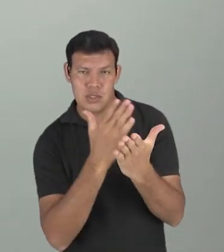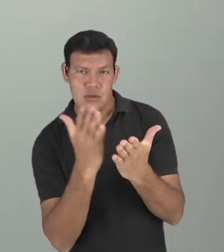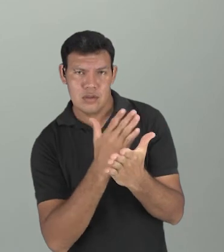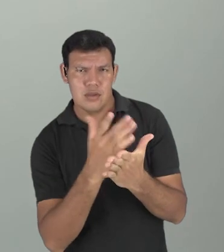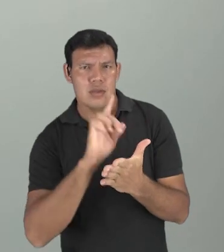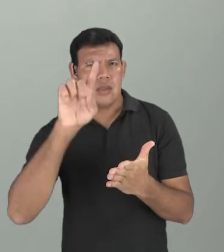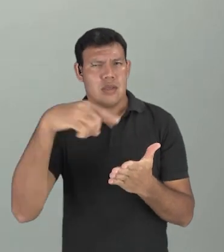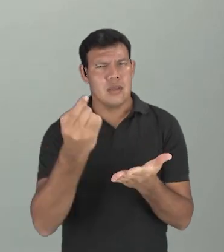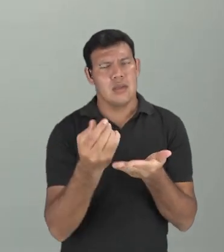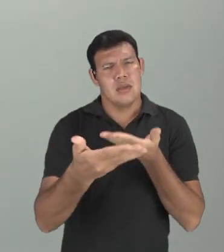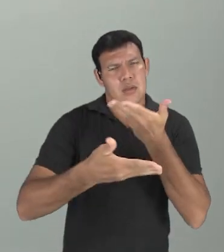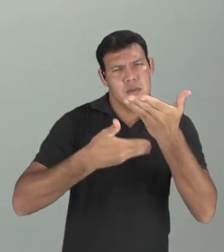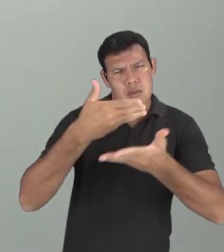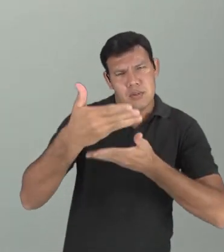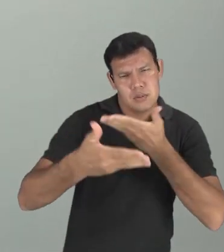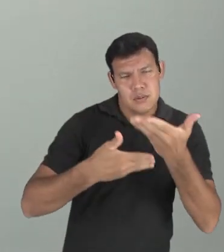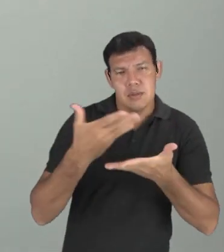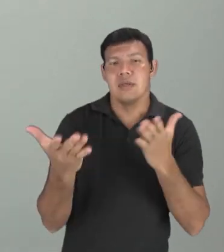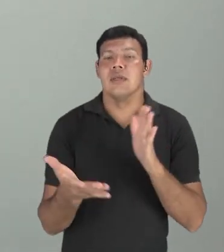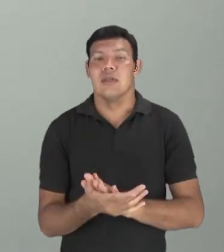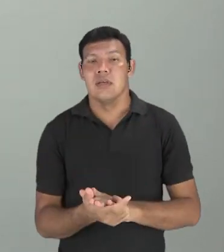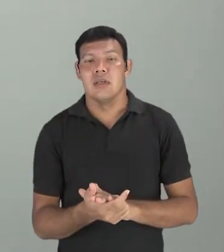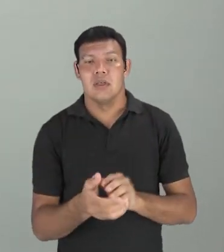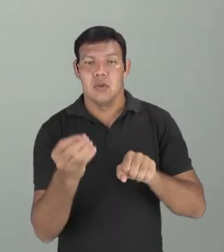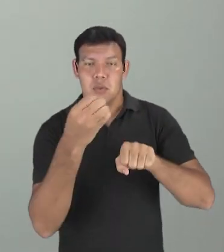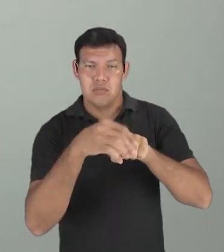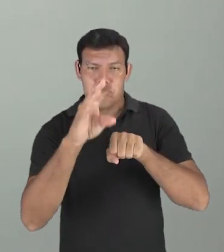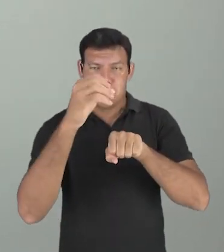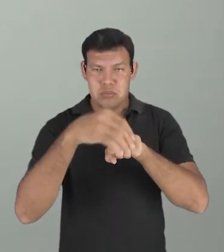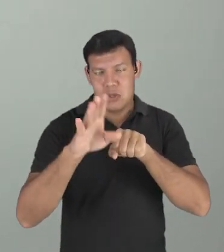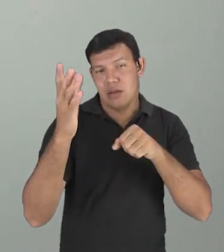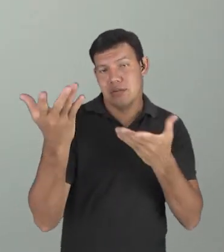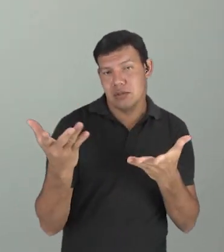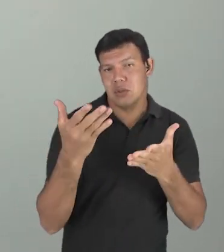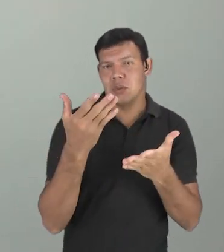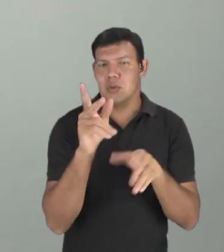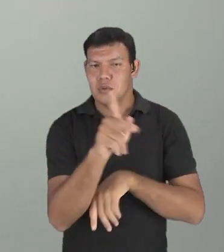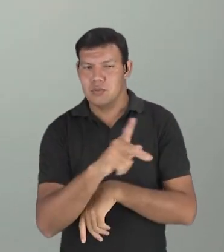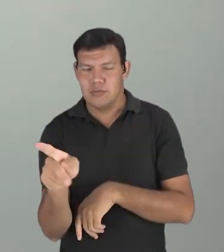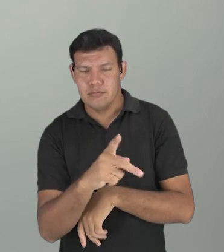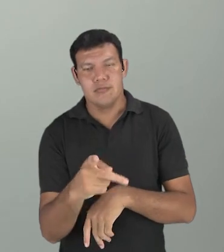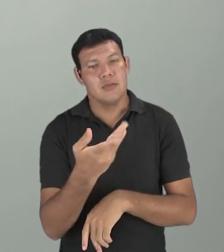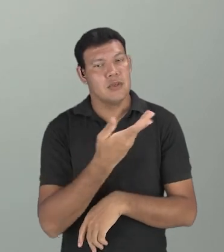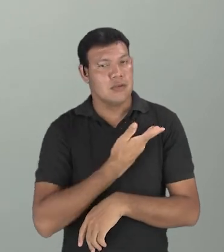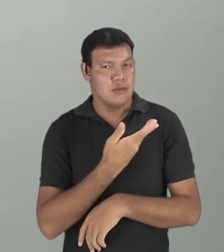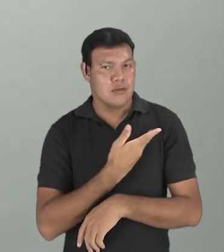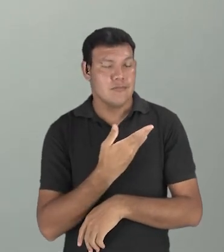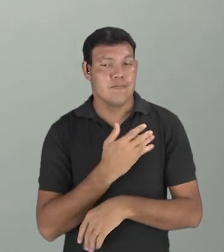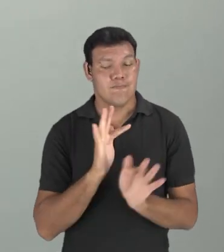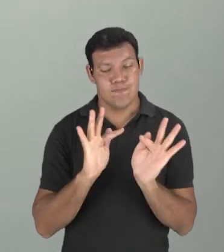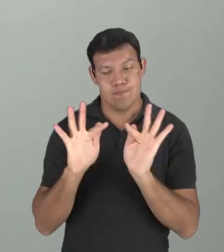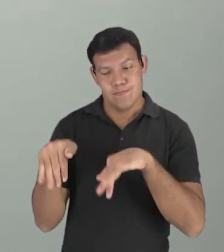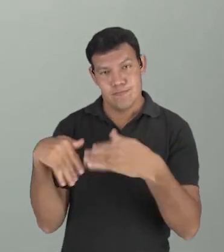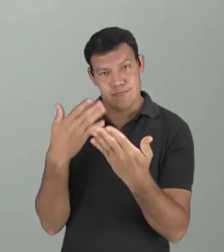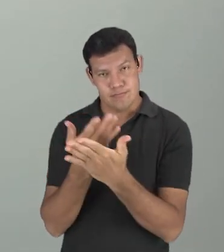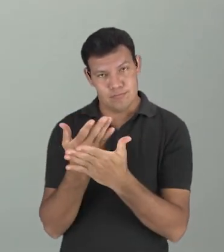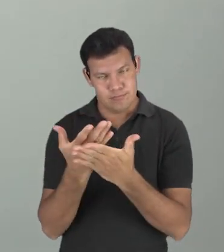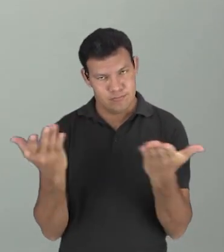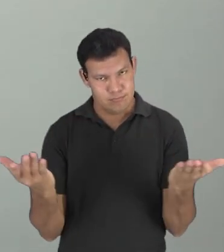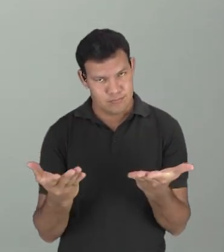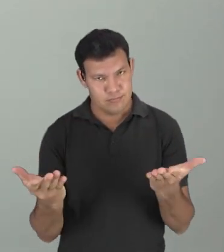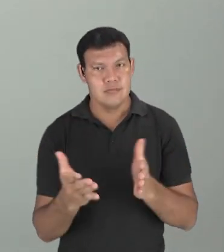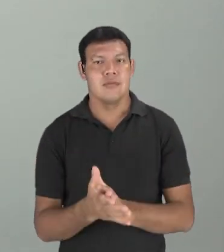pigmentos naturais. Com o tempo, essa tinta pode sair do corpo, não é uma pintura permanente. Observe aqui um outro slide